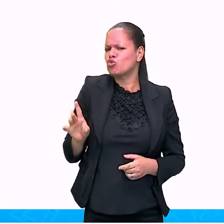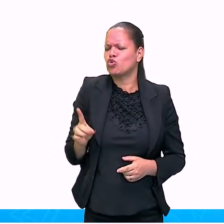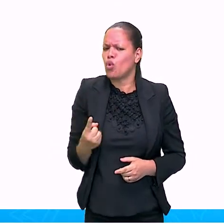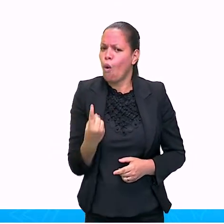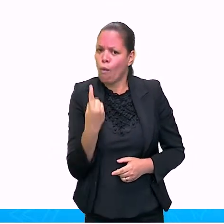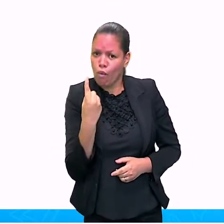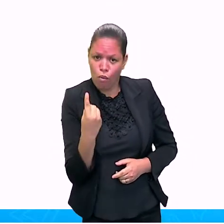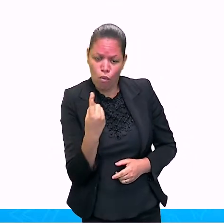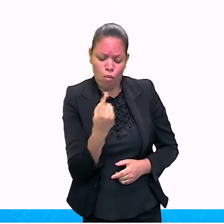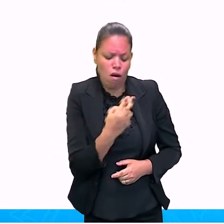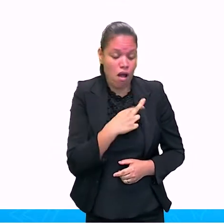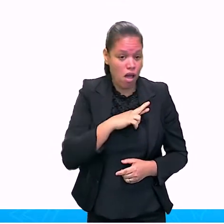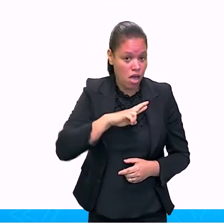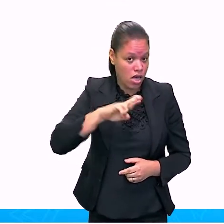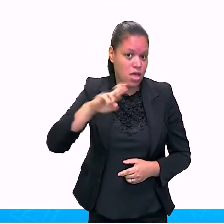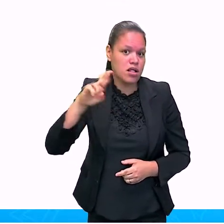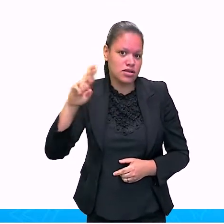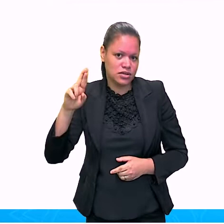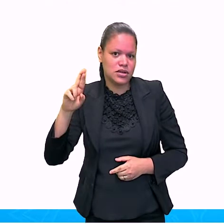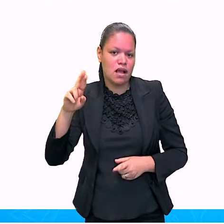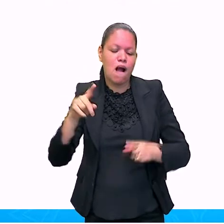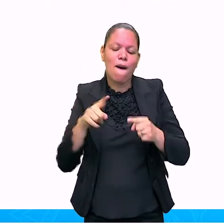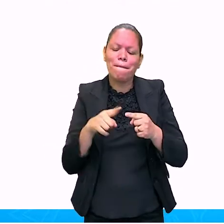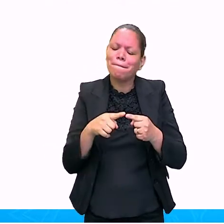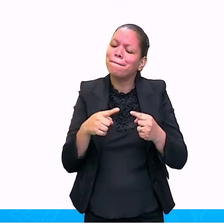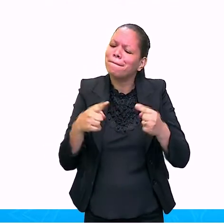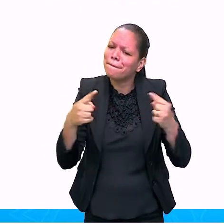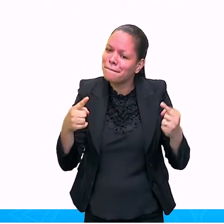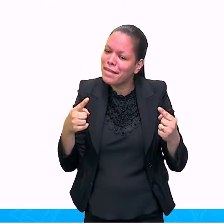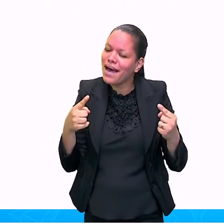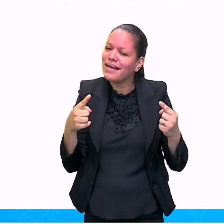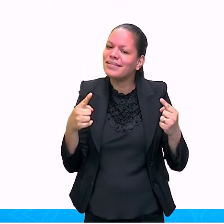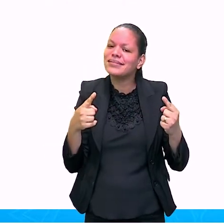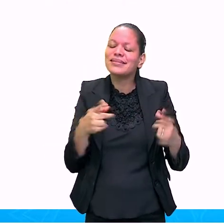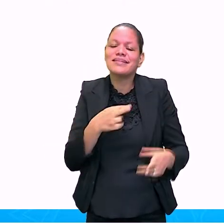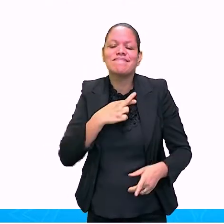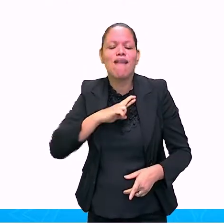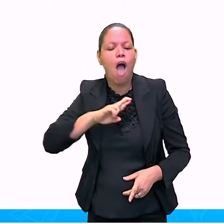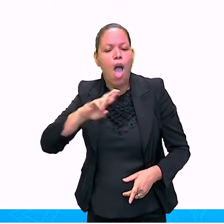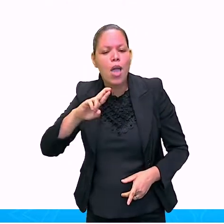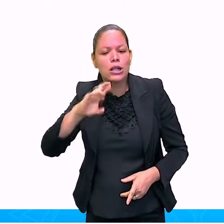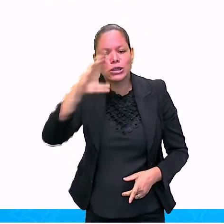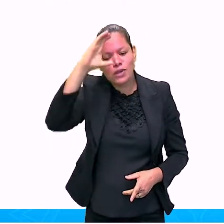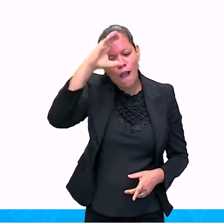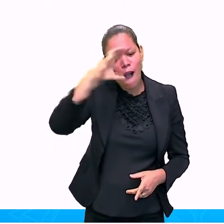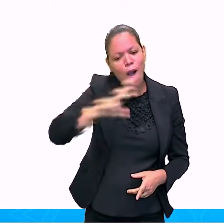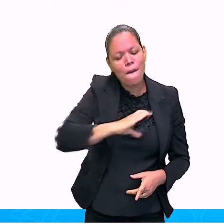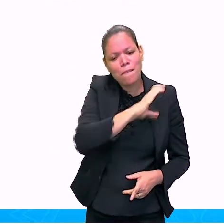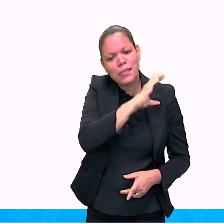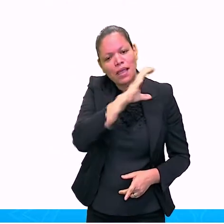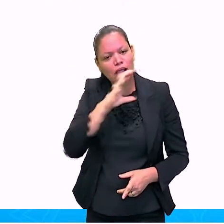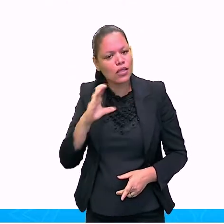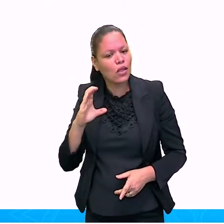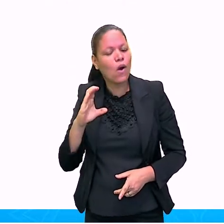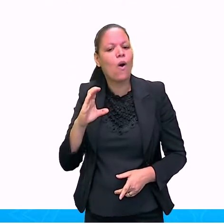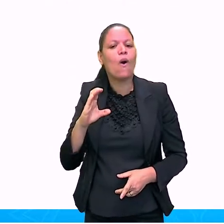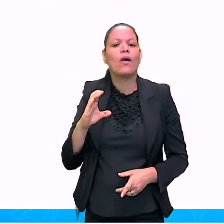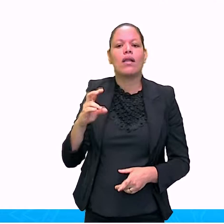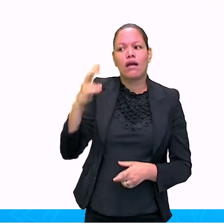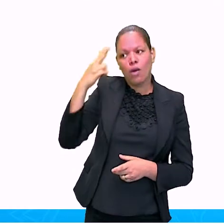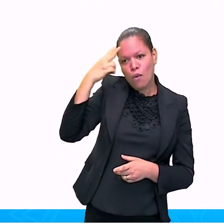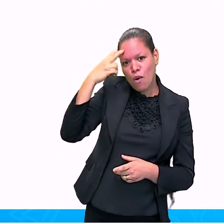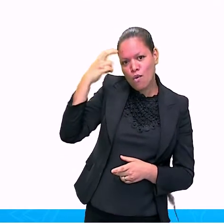jesuítas, vem essa frequência, né, da religião católica, de iniciar esse processo de catequização